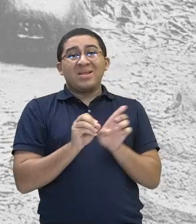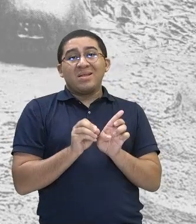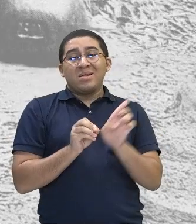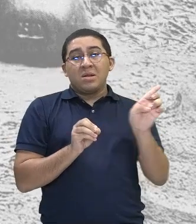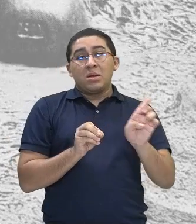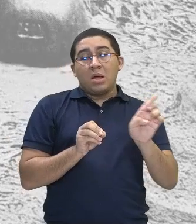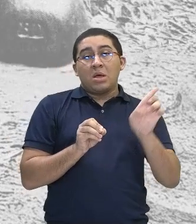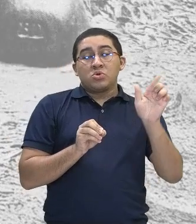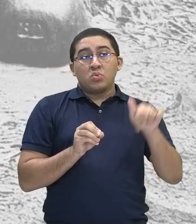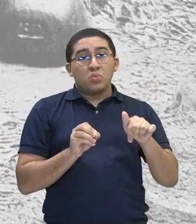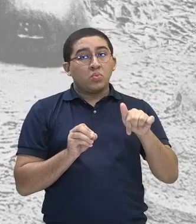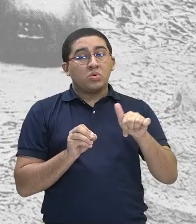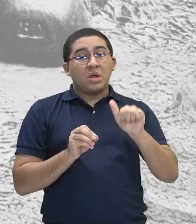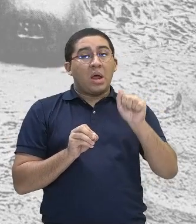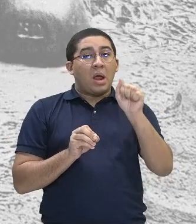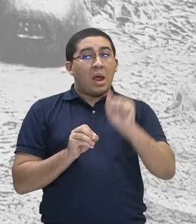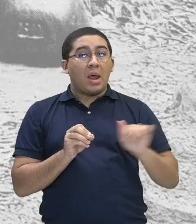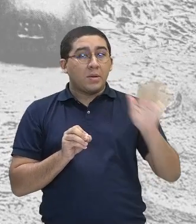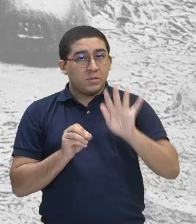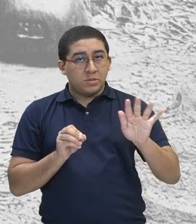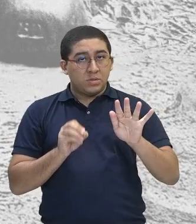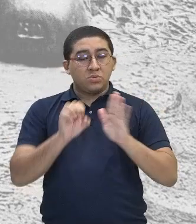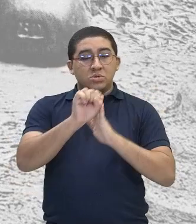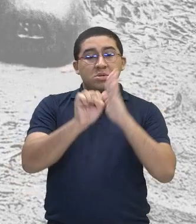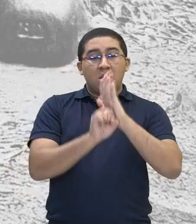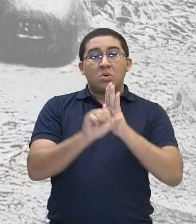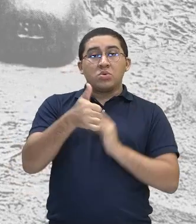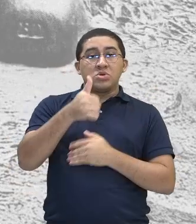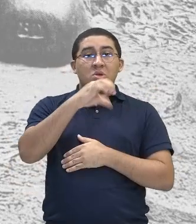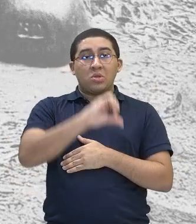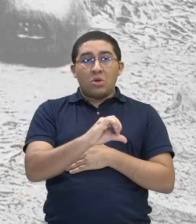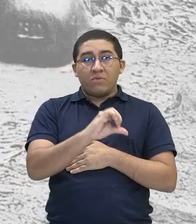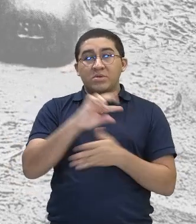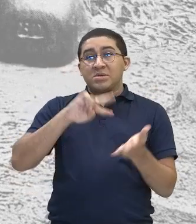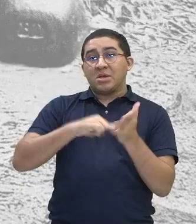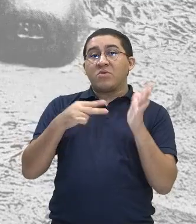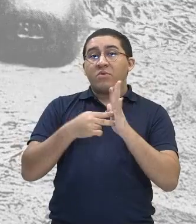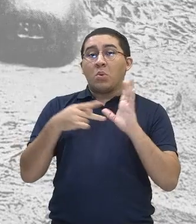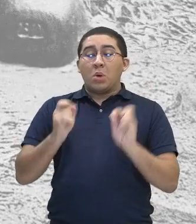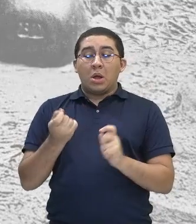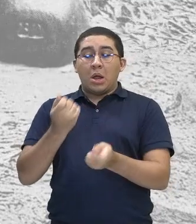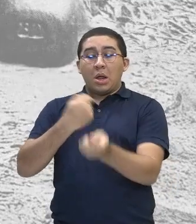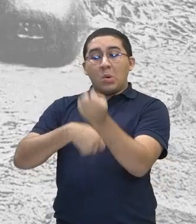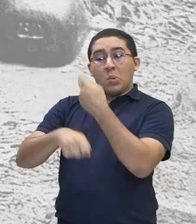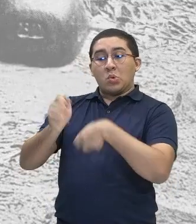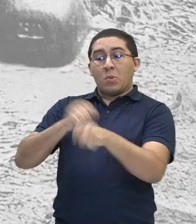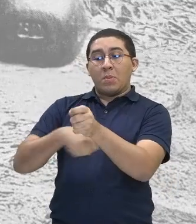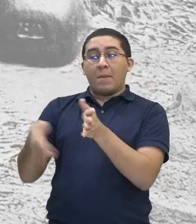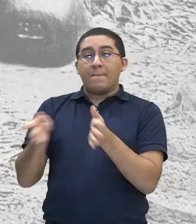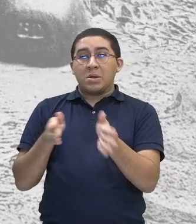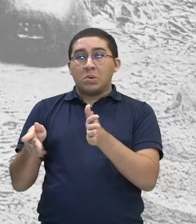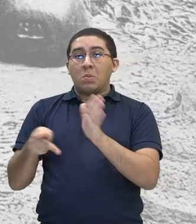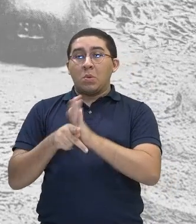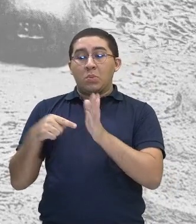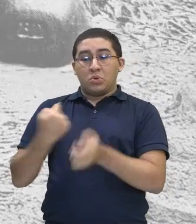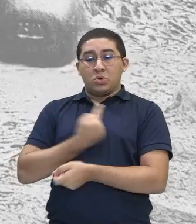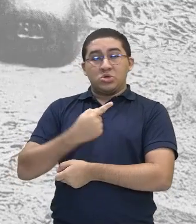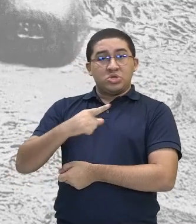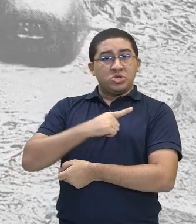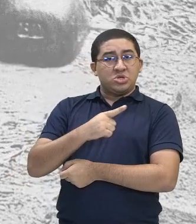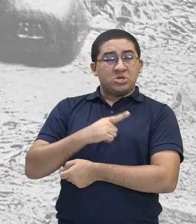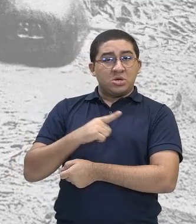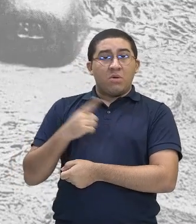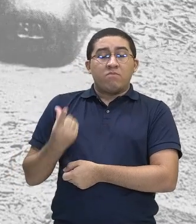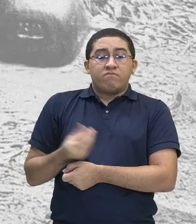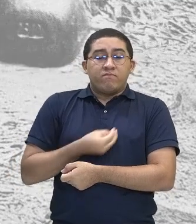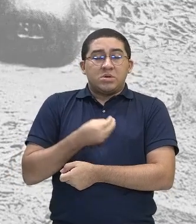Asiático, lá no século XIX, que acabou, infelizmente, arruinando aí o ciclo da borracha que nós estávamos vivendo, onde